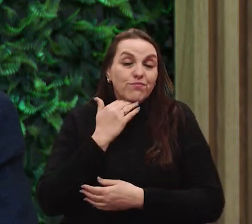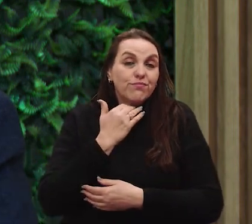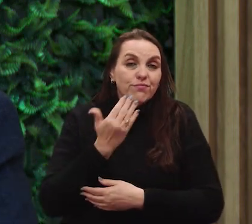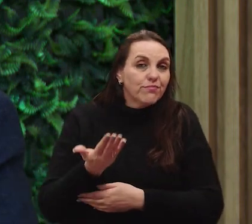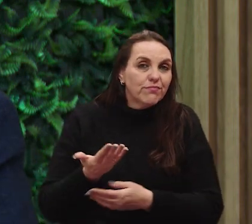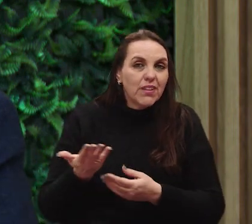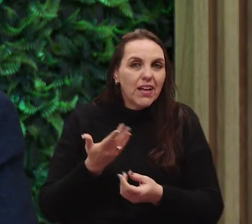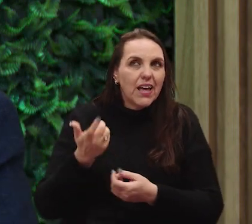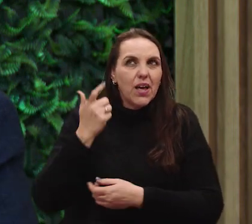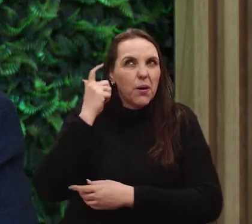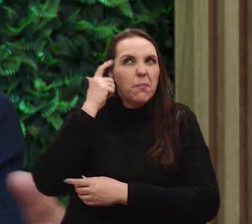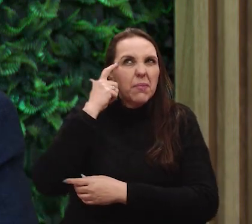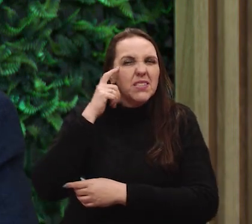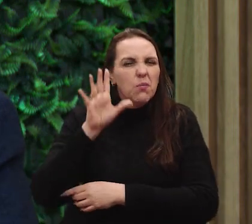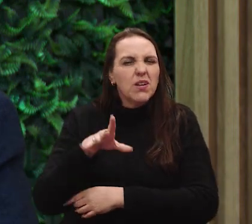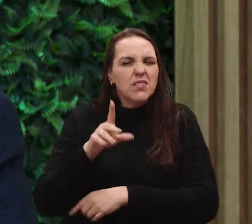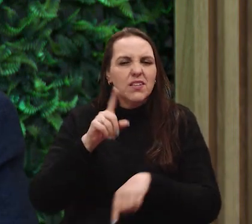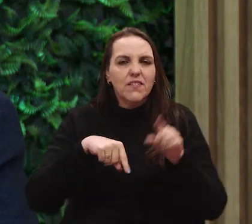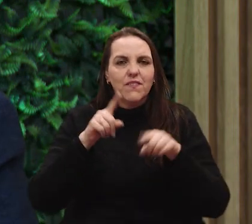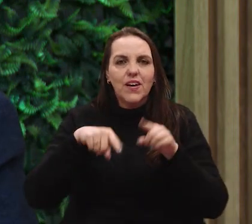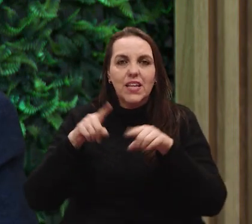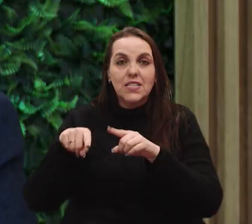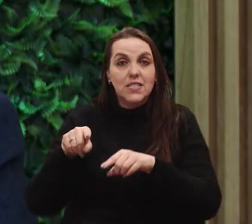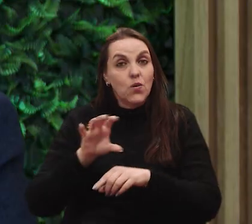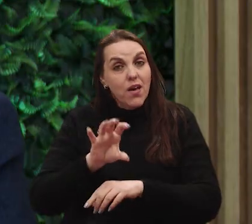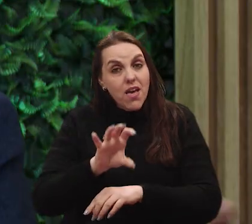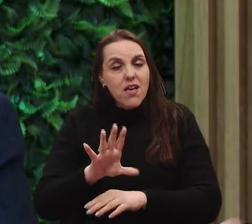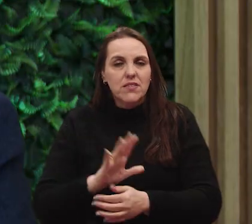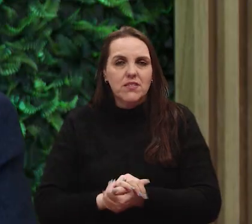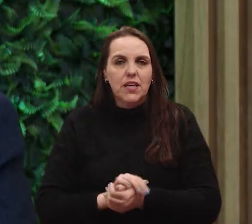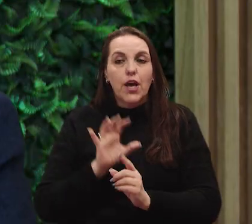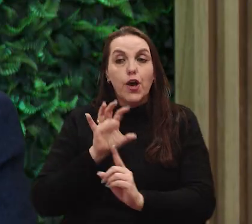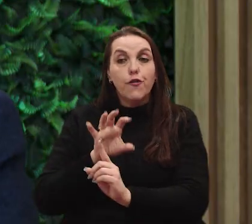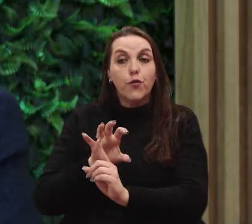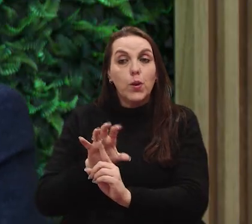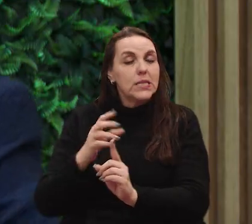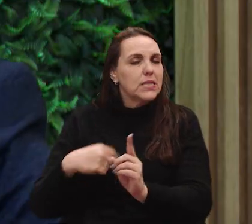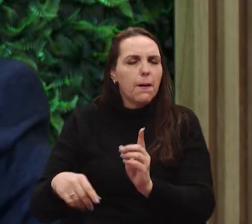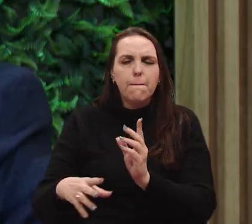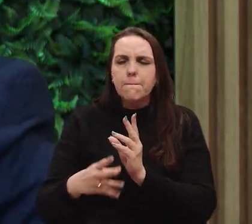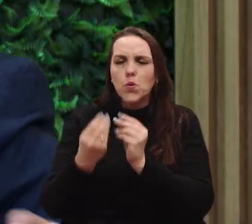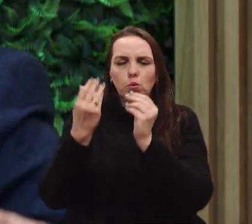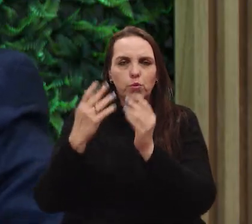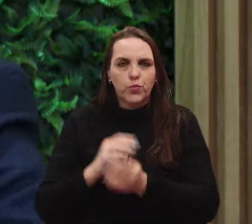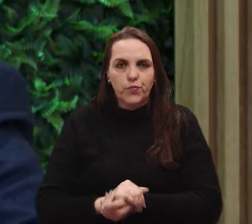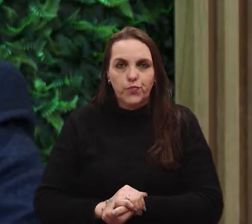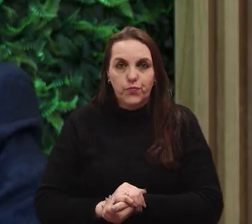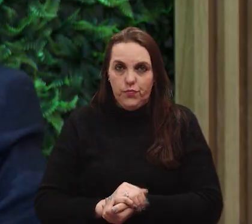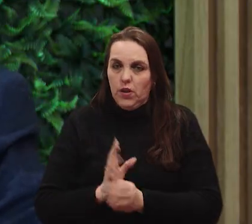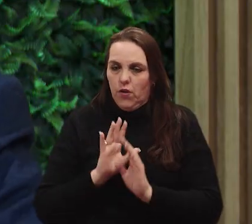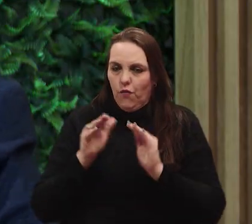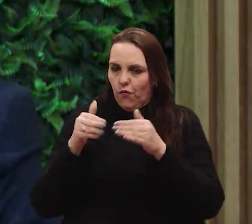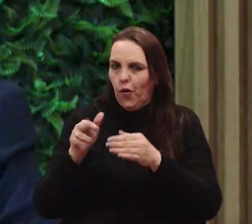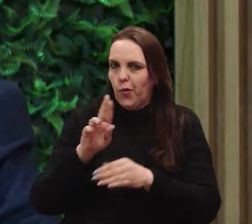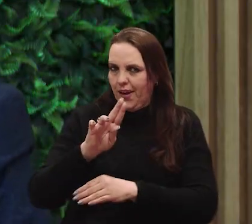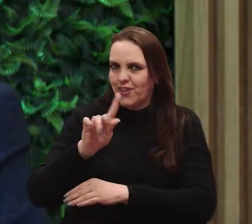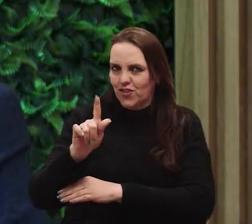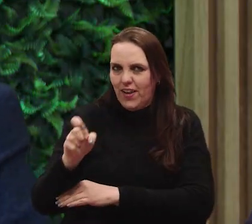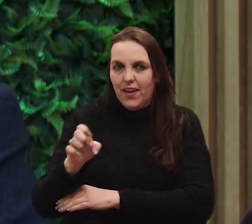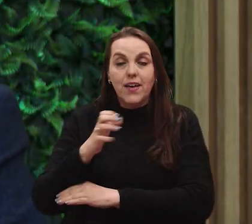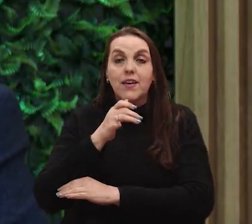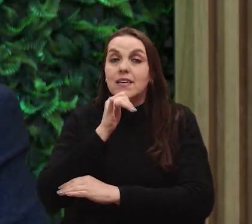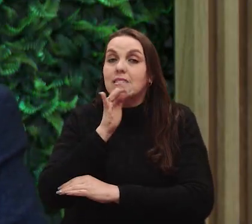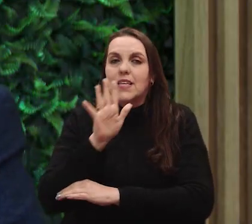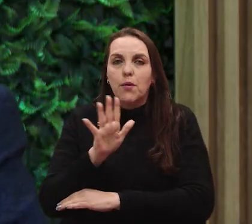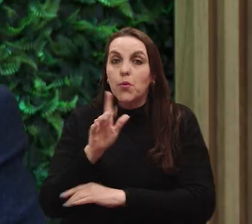gente é assim que nós pensamos, tem essas variáveis aí. Então, que influenciam muito. Mas muito. Voltamos para a RGE, estou dando exemplo. Mas porque